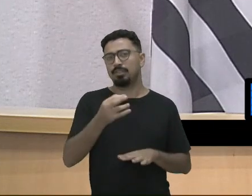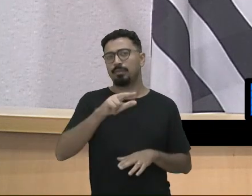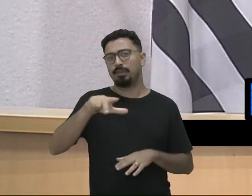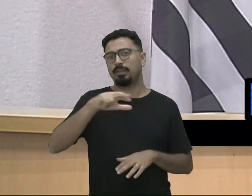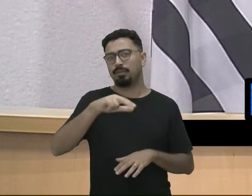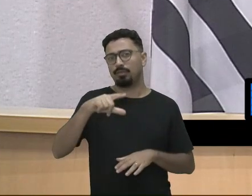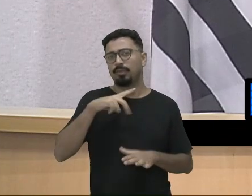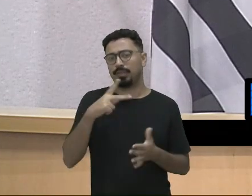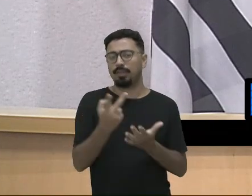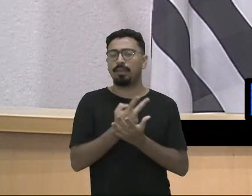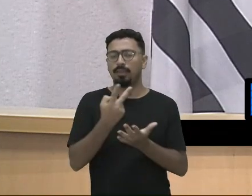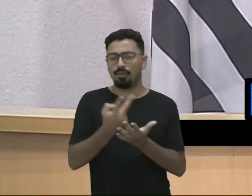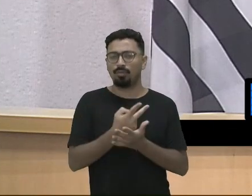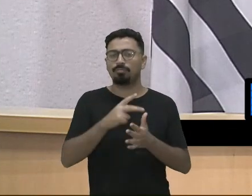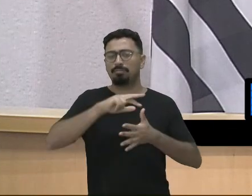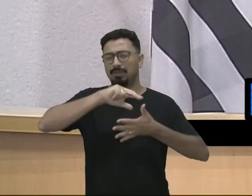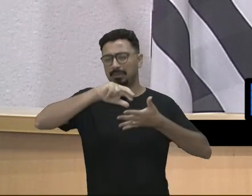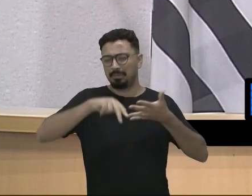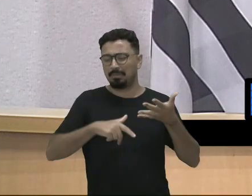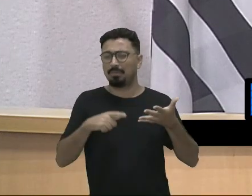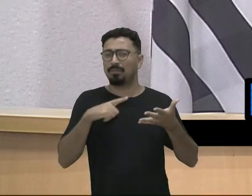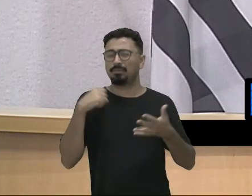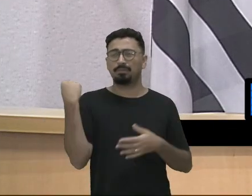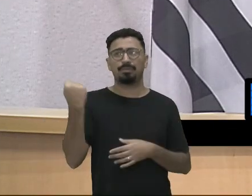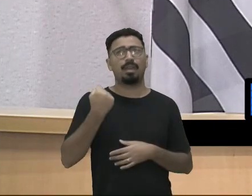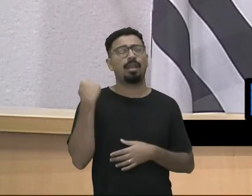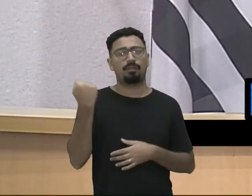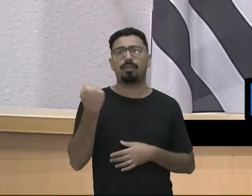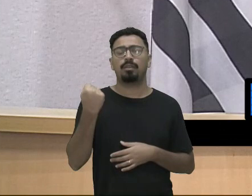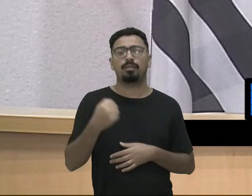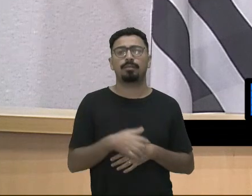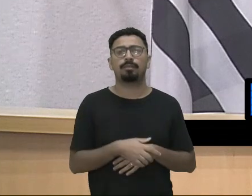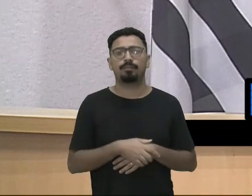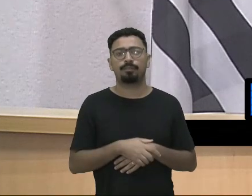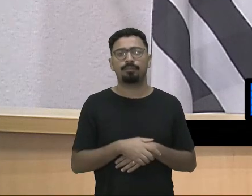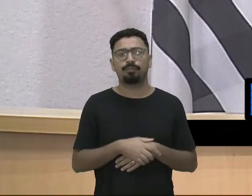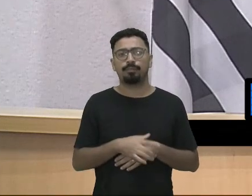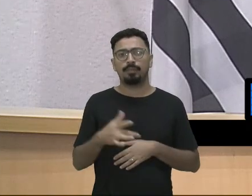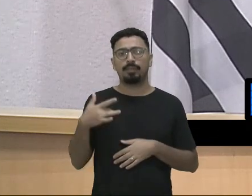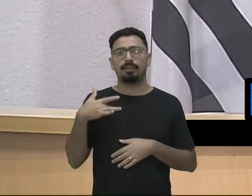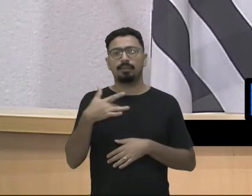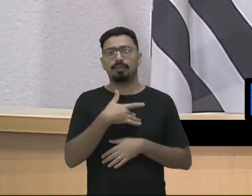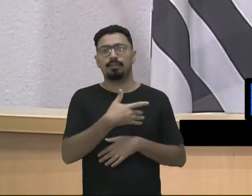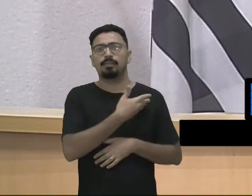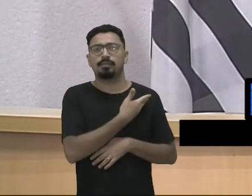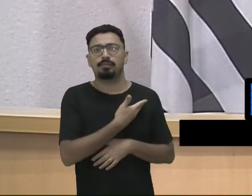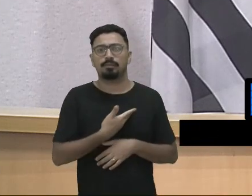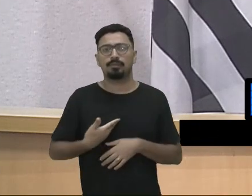vários erros, muito graves. Na saúde